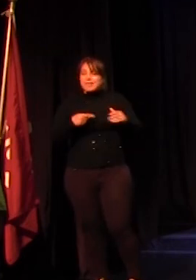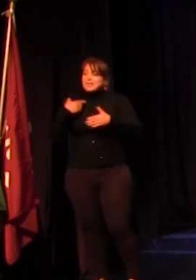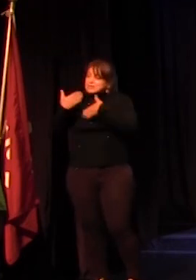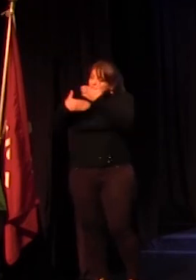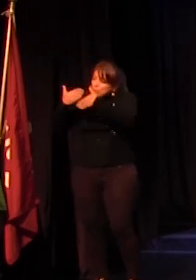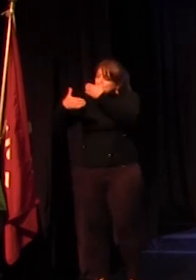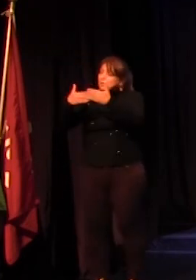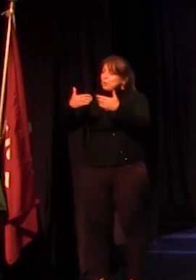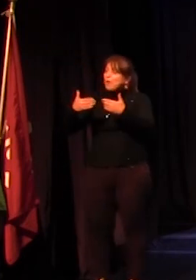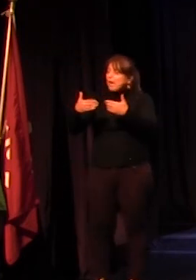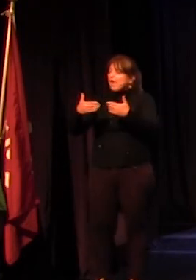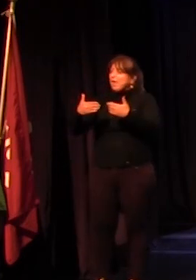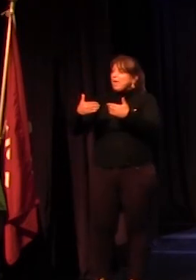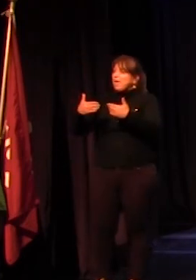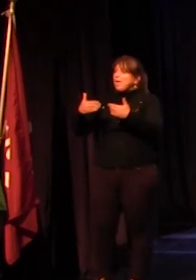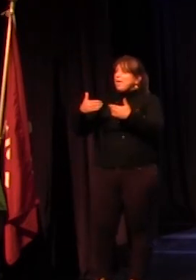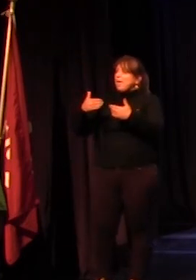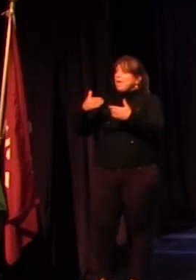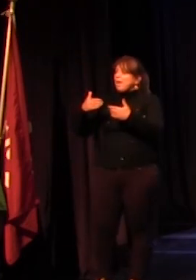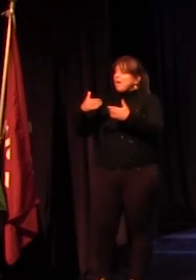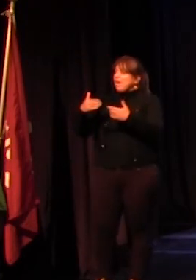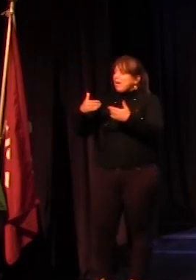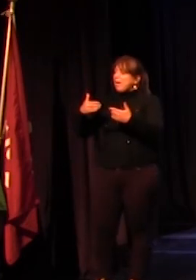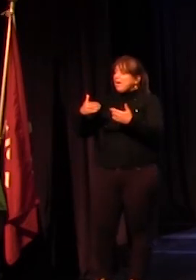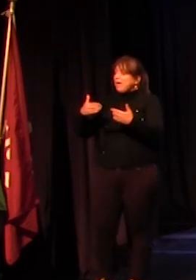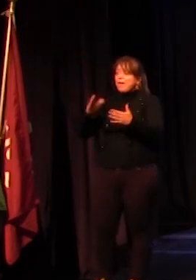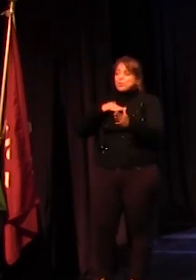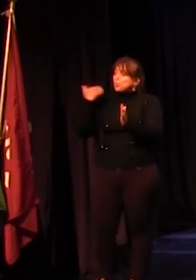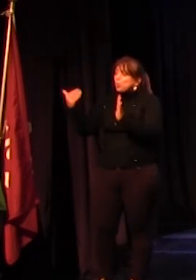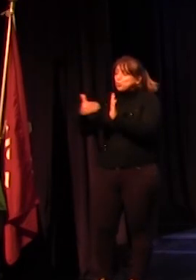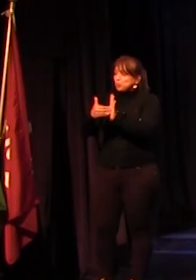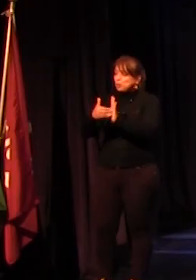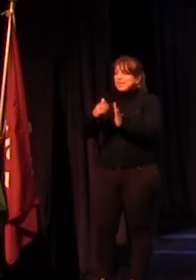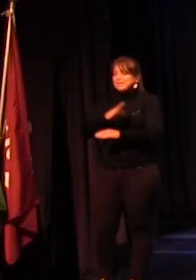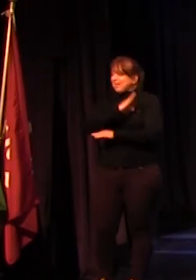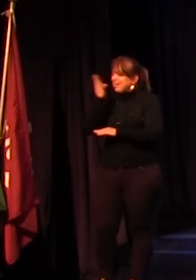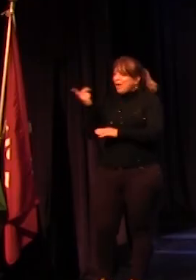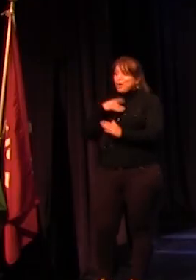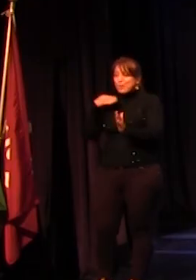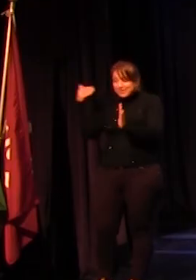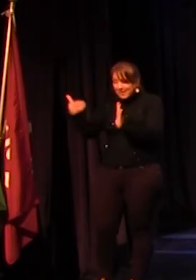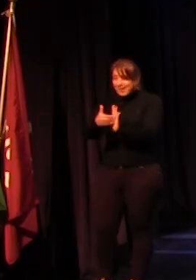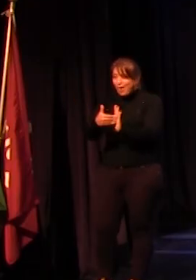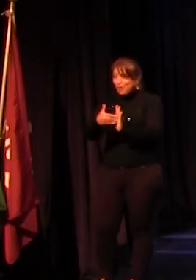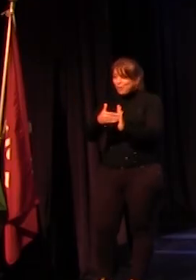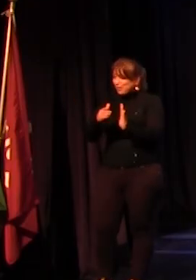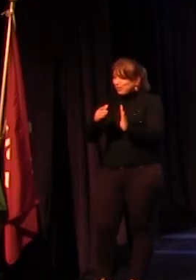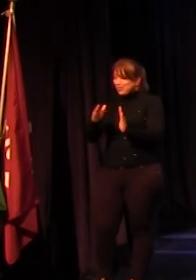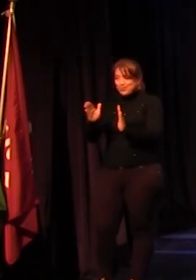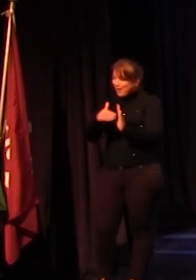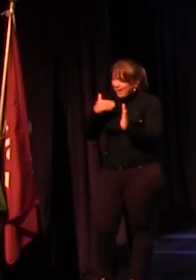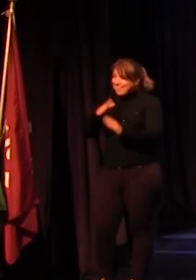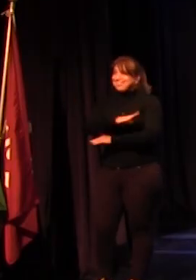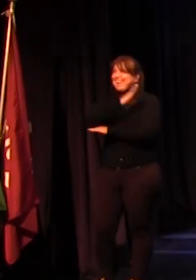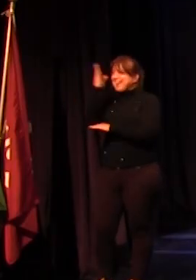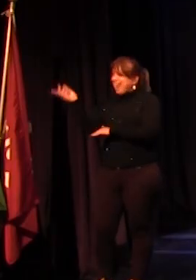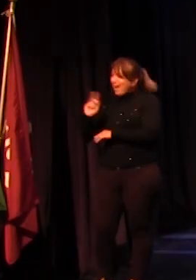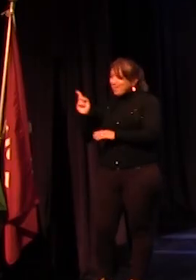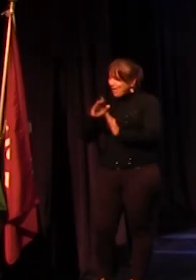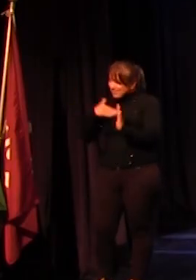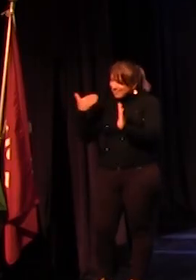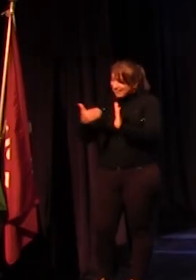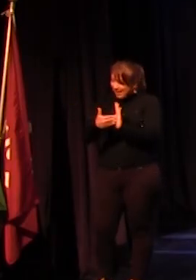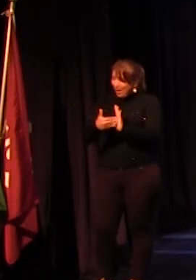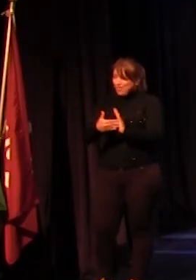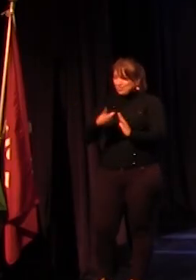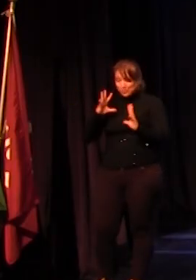conta do desenvolvimento integral desse aluno. Não só pensando nas questões cognitivas, mas pensando também nos aspectos